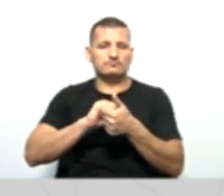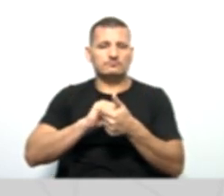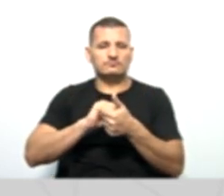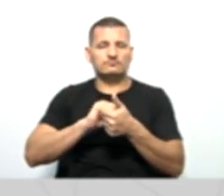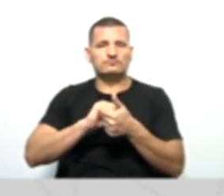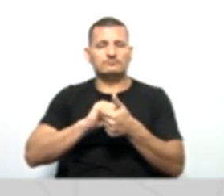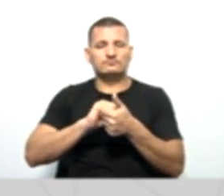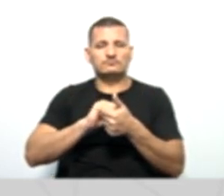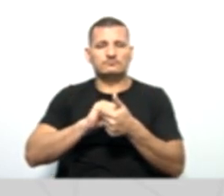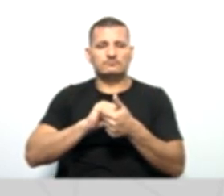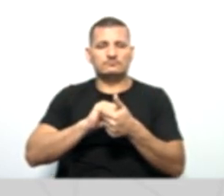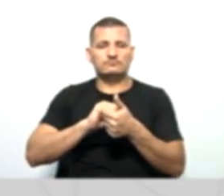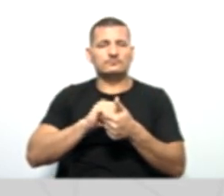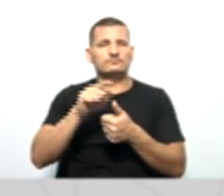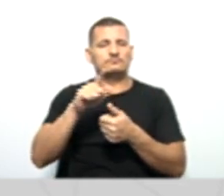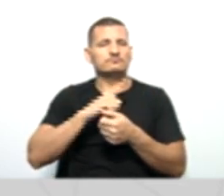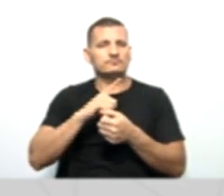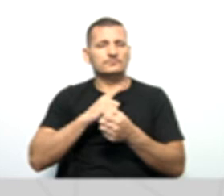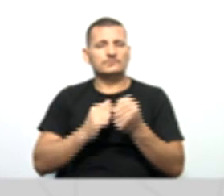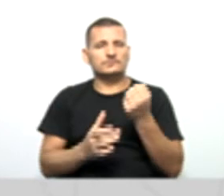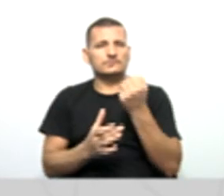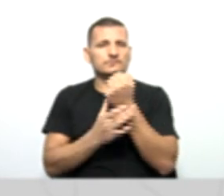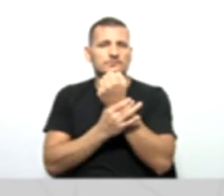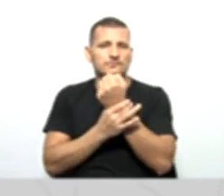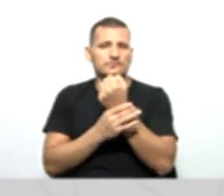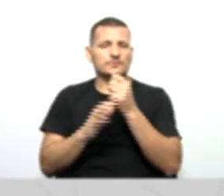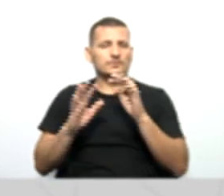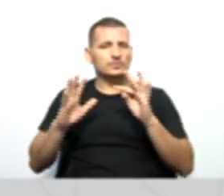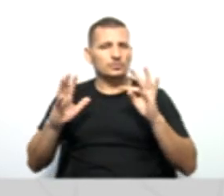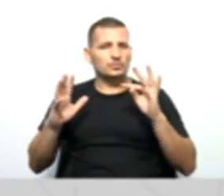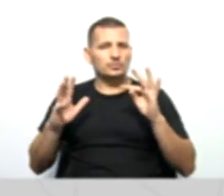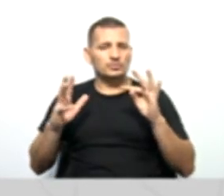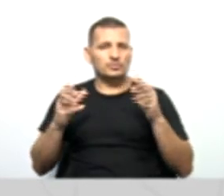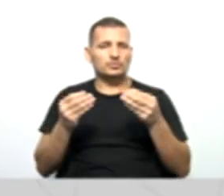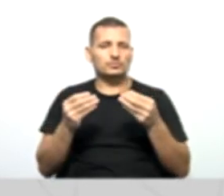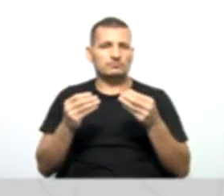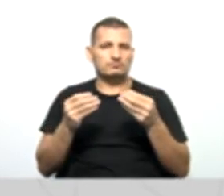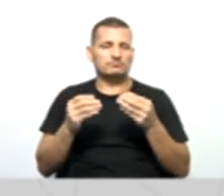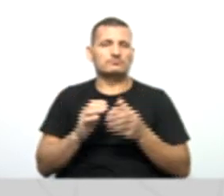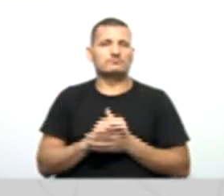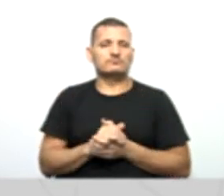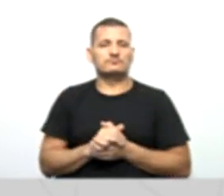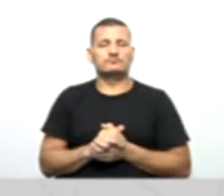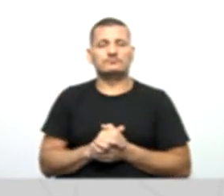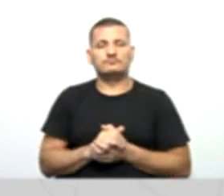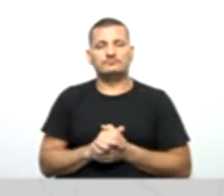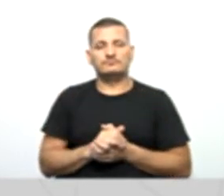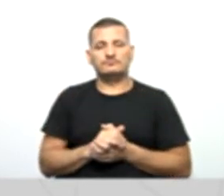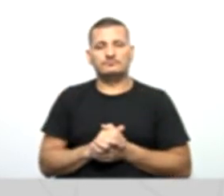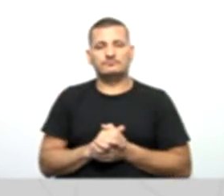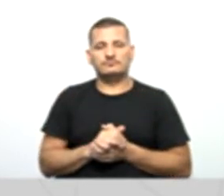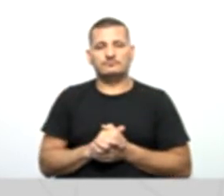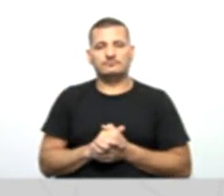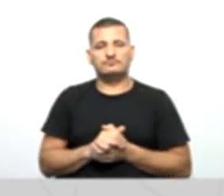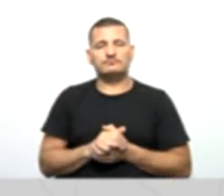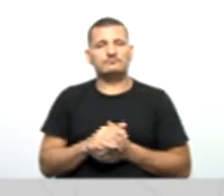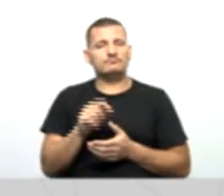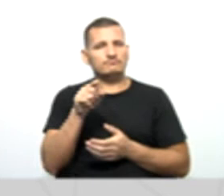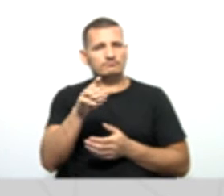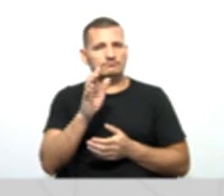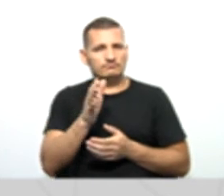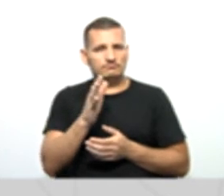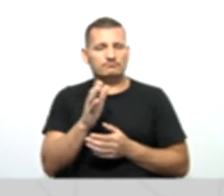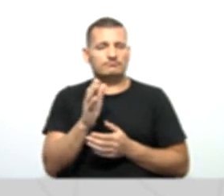vai estar garantindo tudo o que é esperado de você, das suas ações. Tá? Então, você desenhou a